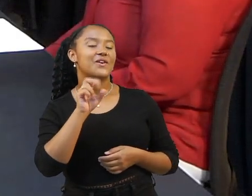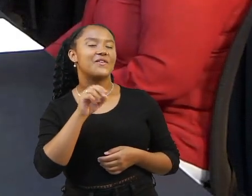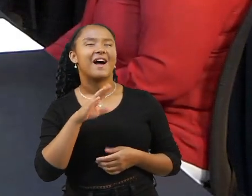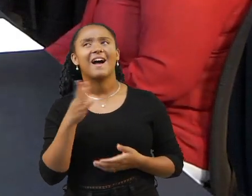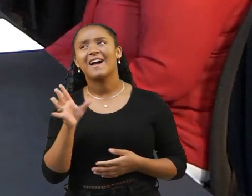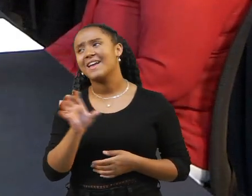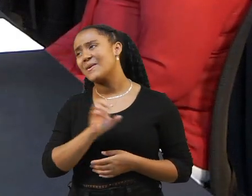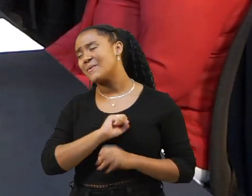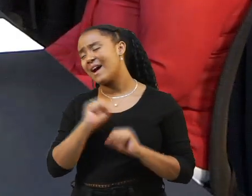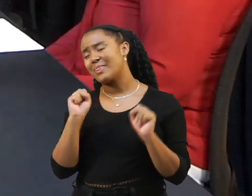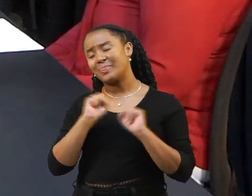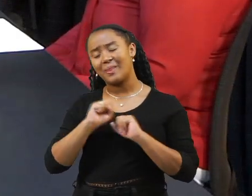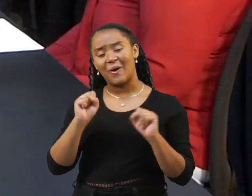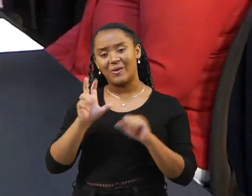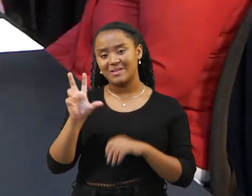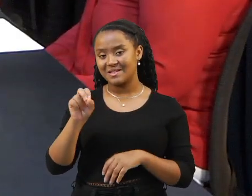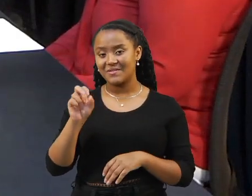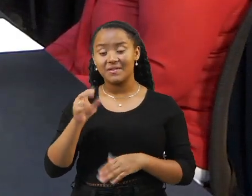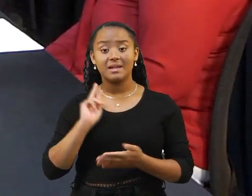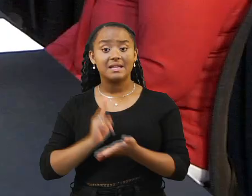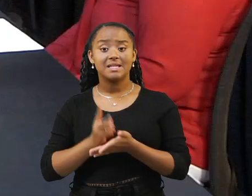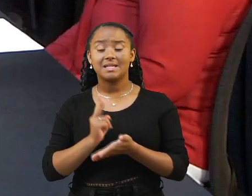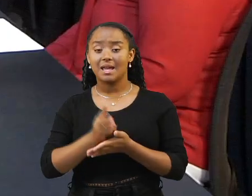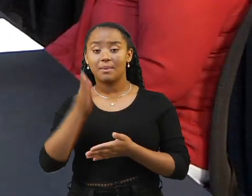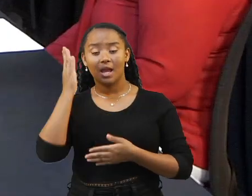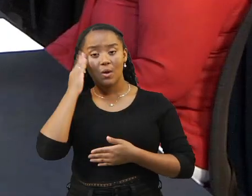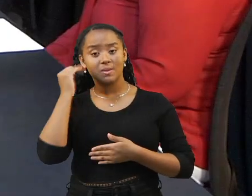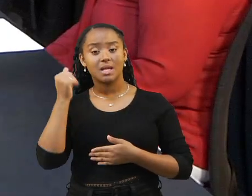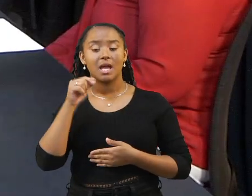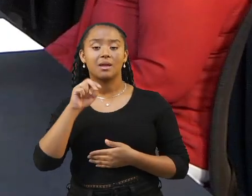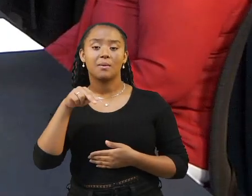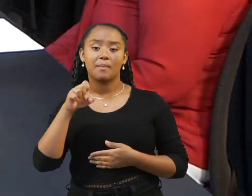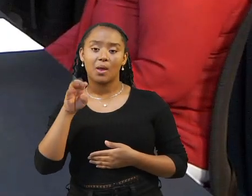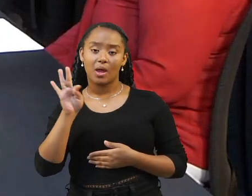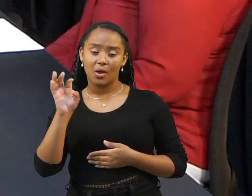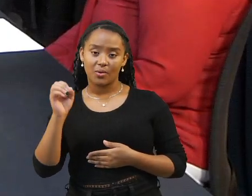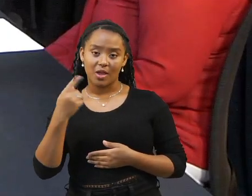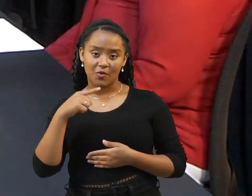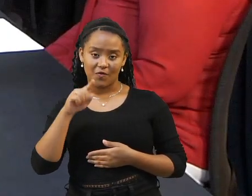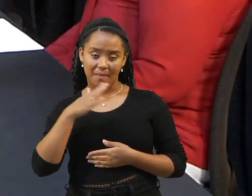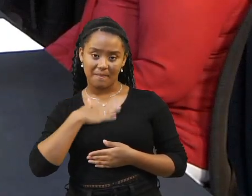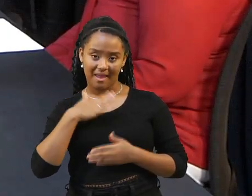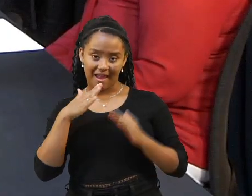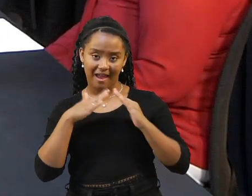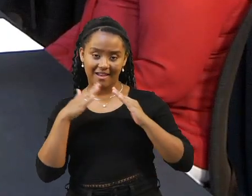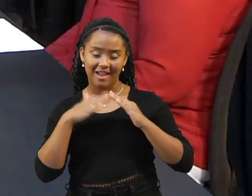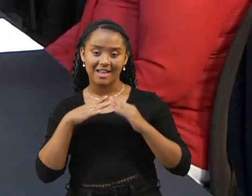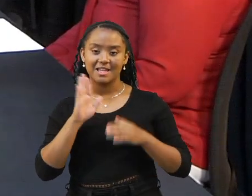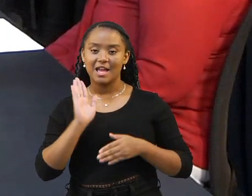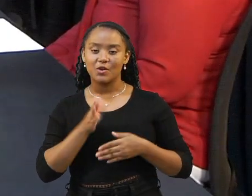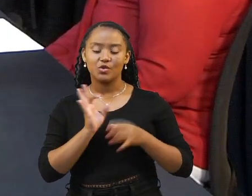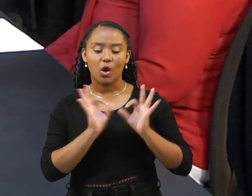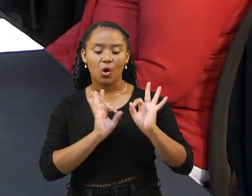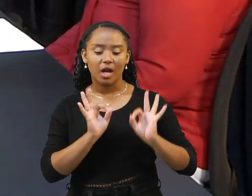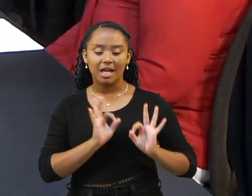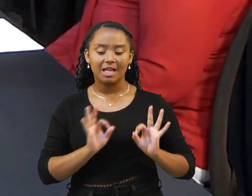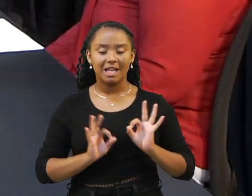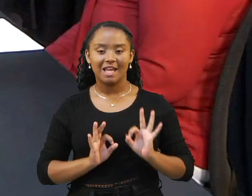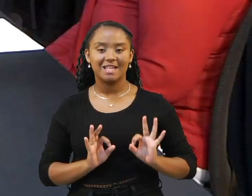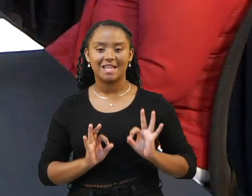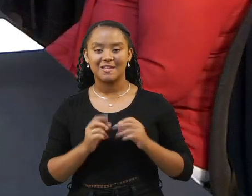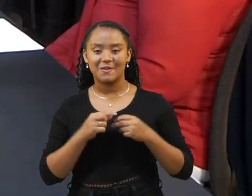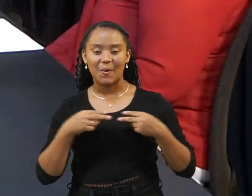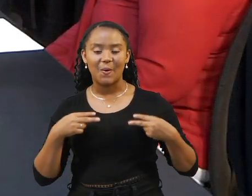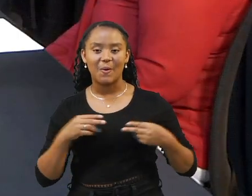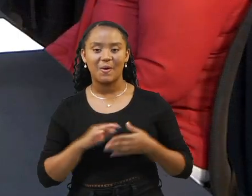uma babona, adoro ser vovó. Toda vez que eu sei que ele está indo lá, né, fim de semana em especial, eu já deixo